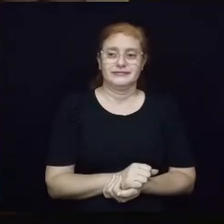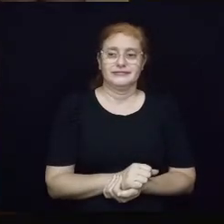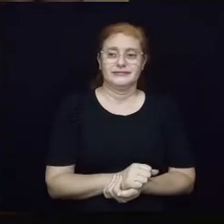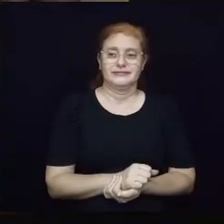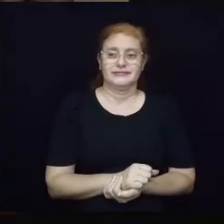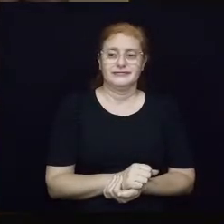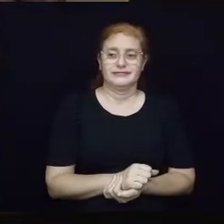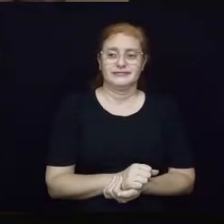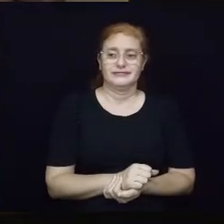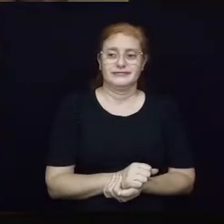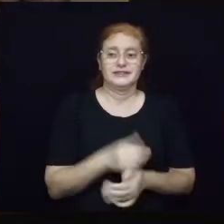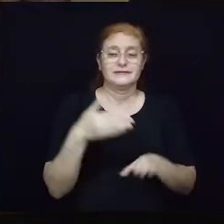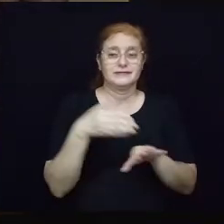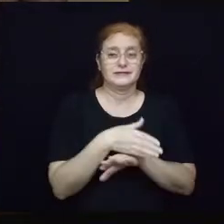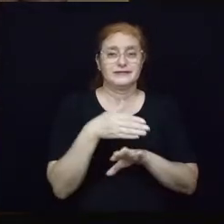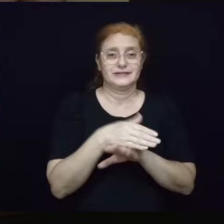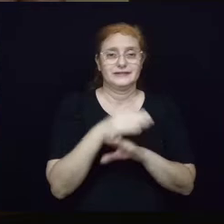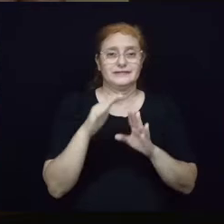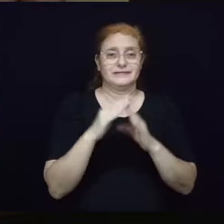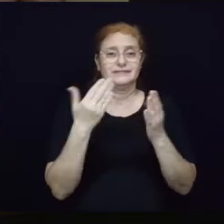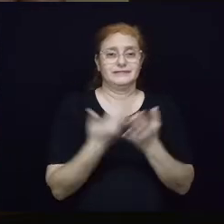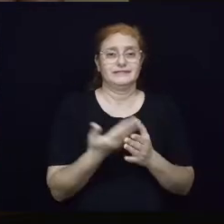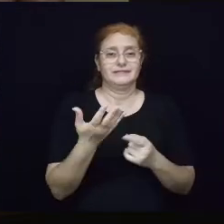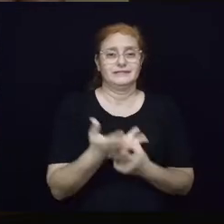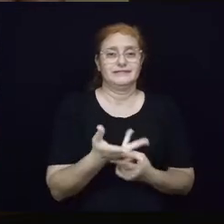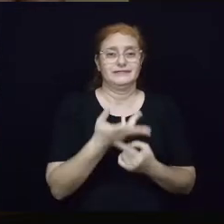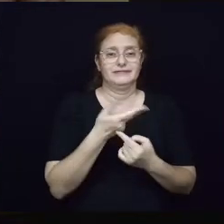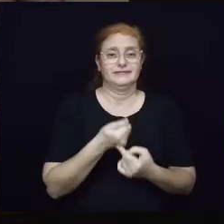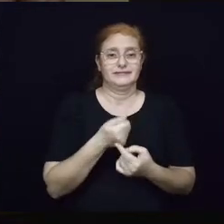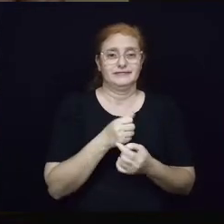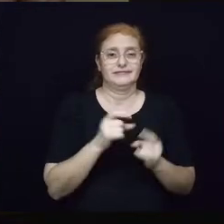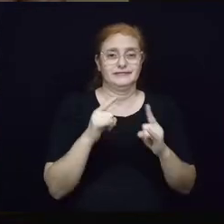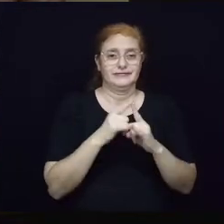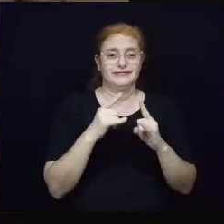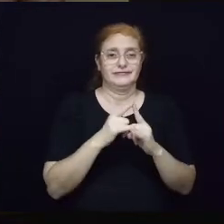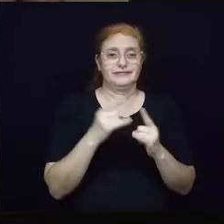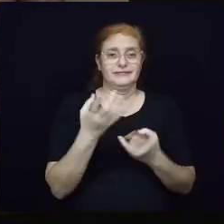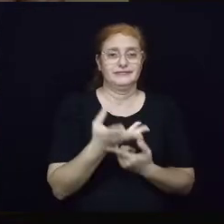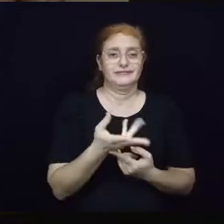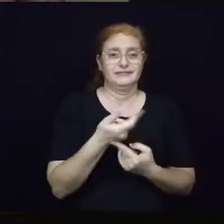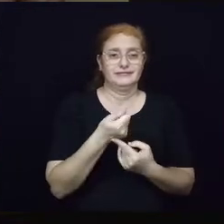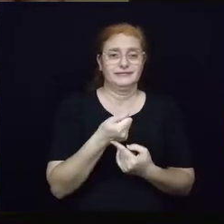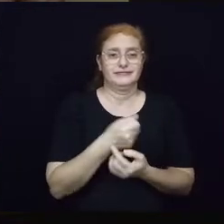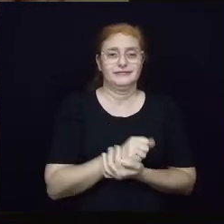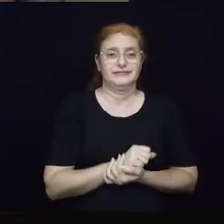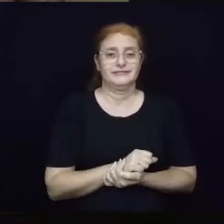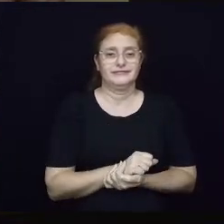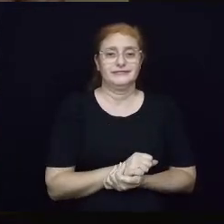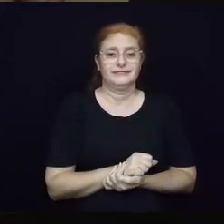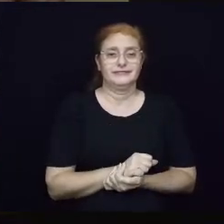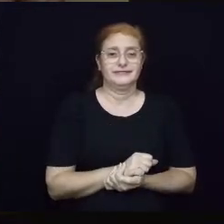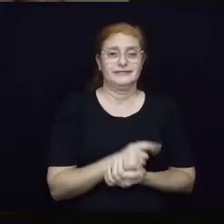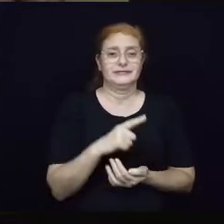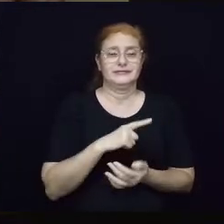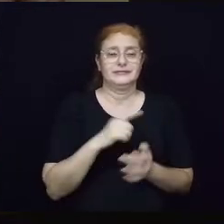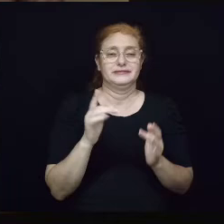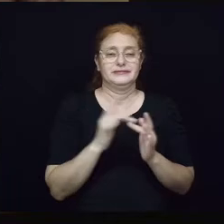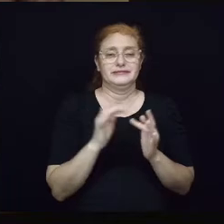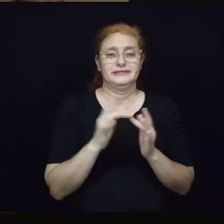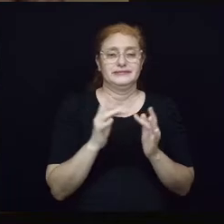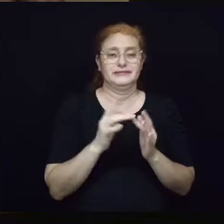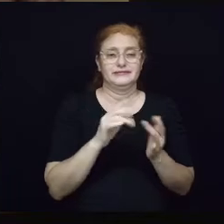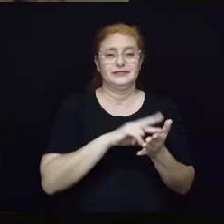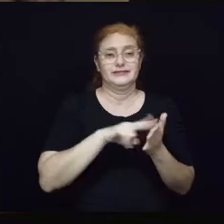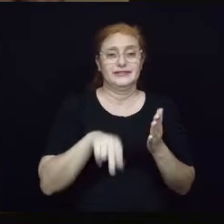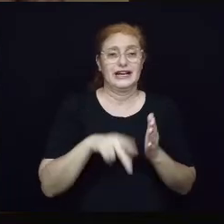E aí, frequentando a escola de artes, ali, Instituto de Artes, né, tu tiveste contato com